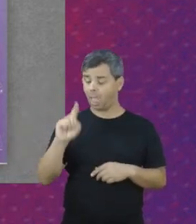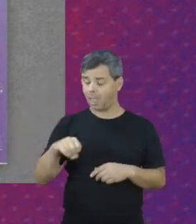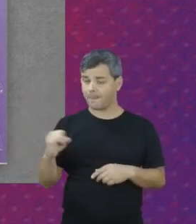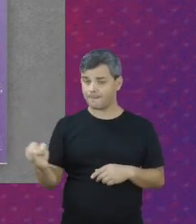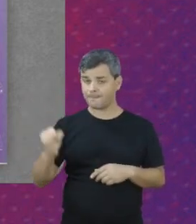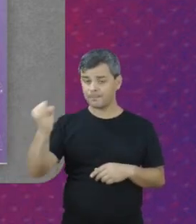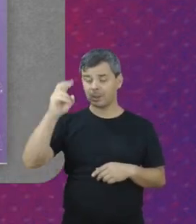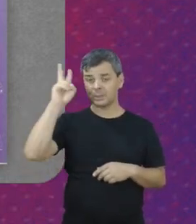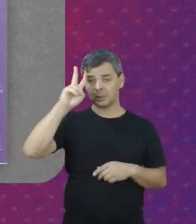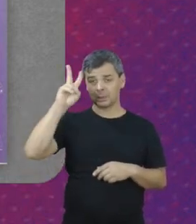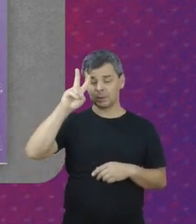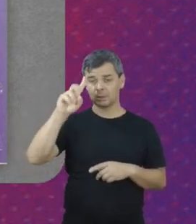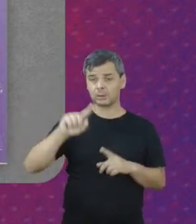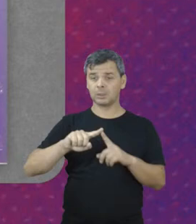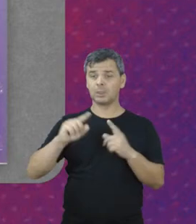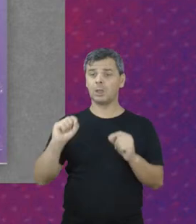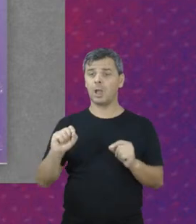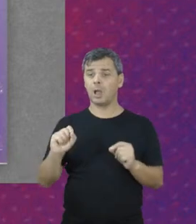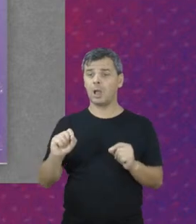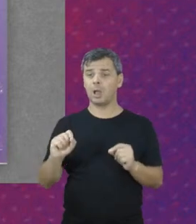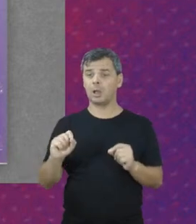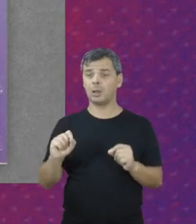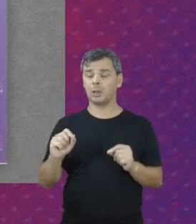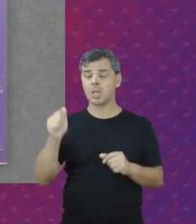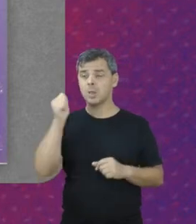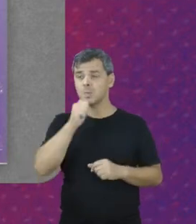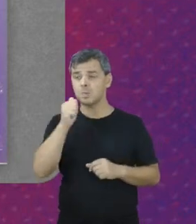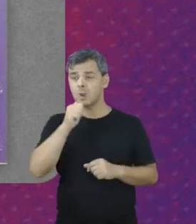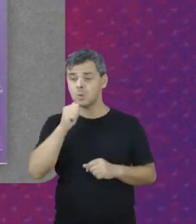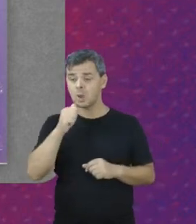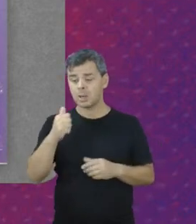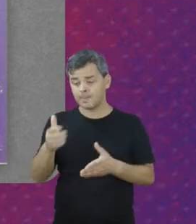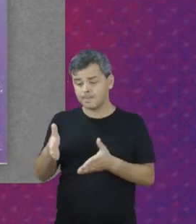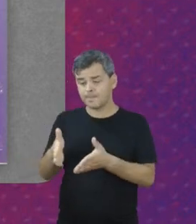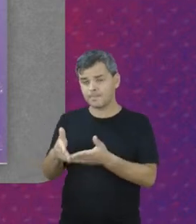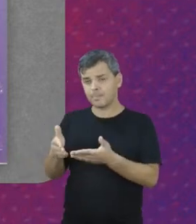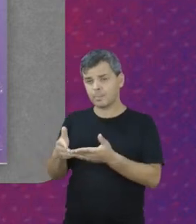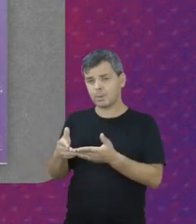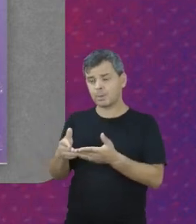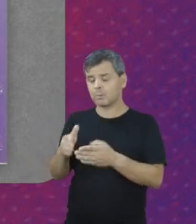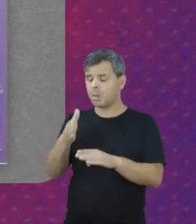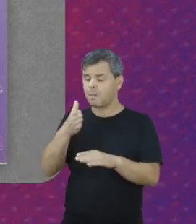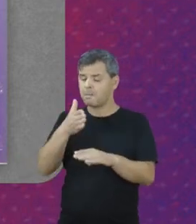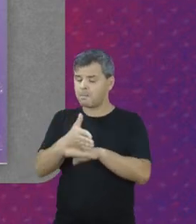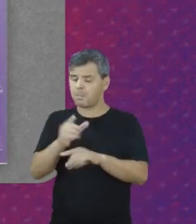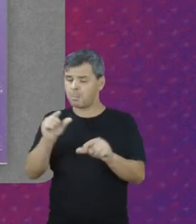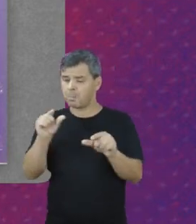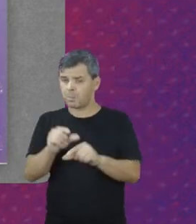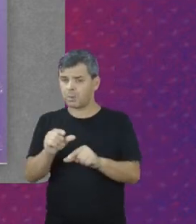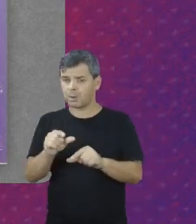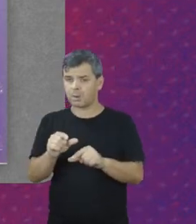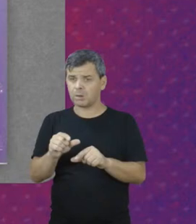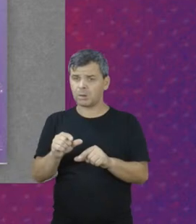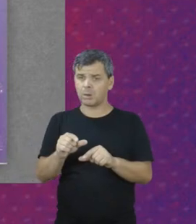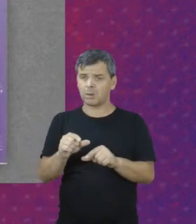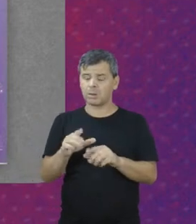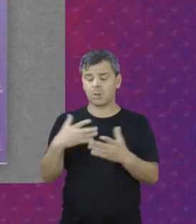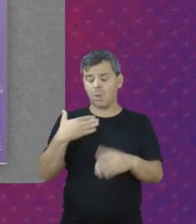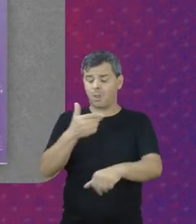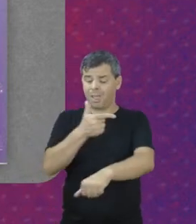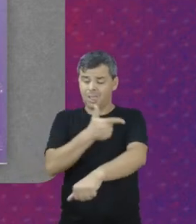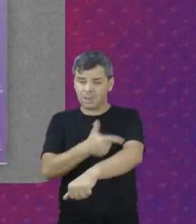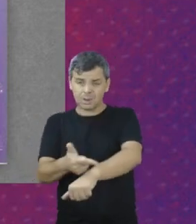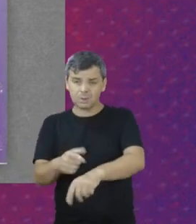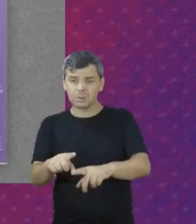importante também lembrar, né, que as mulheres da periferia, com muito menos acesso ao trabalho, por exemplo, muito menos acesso à